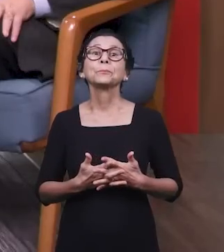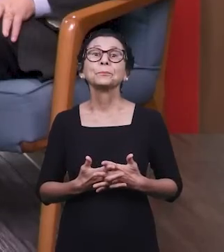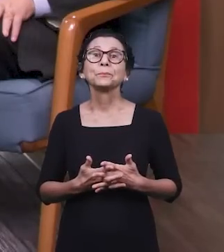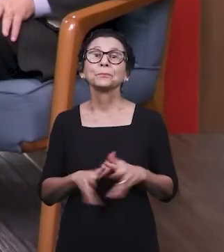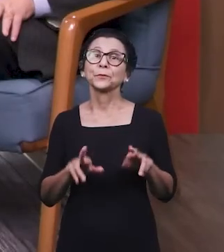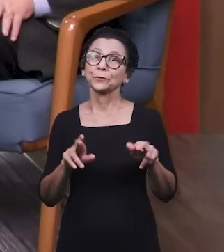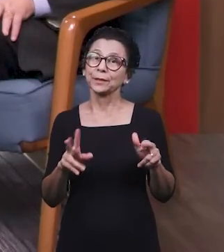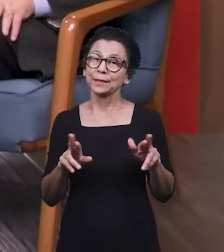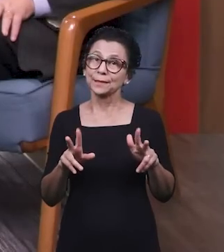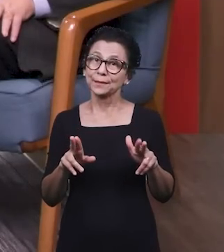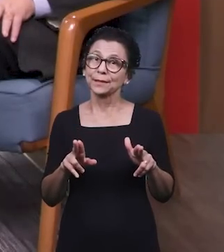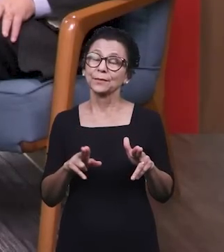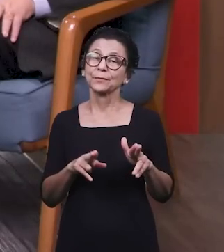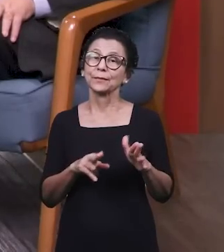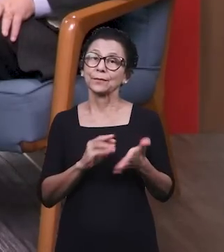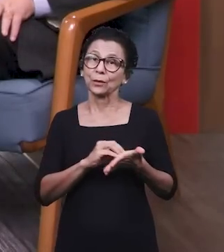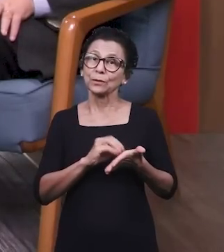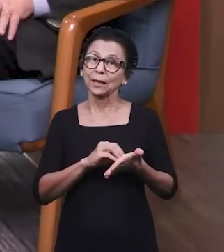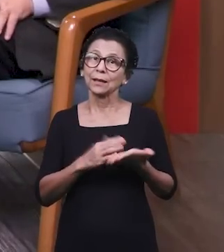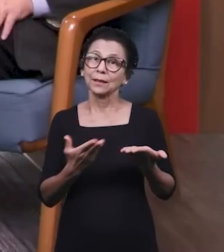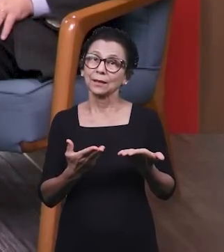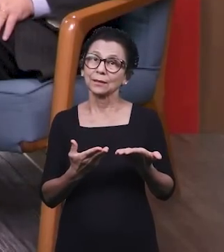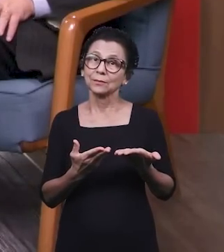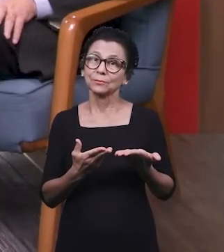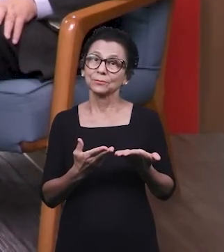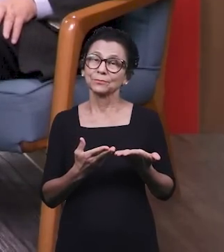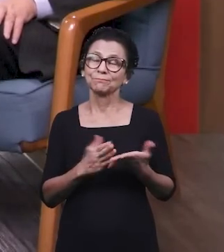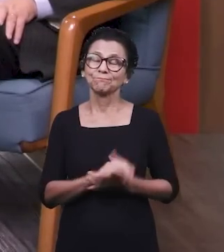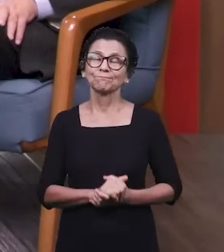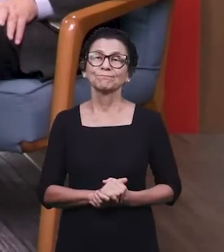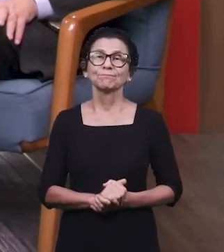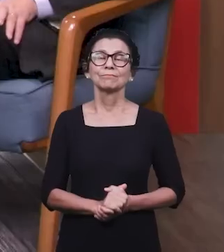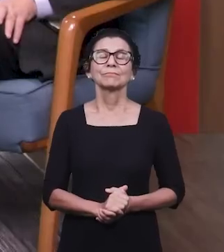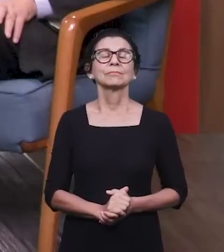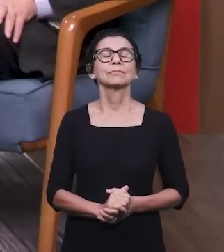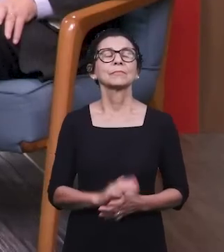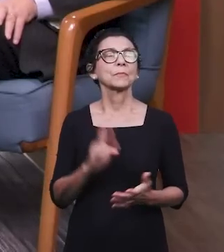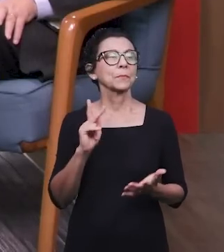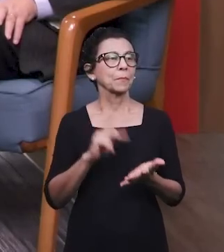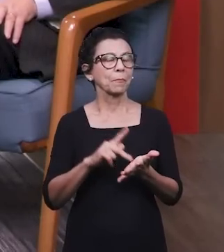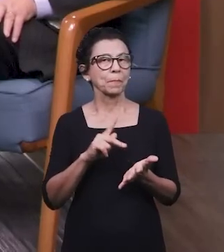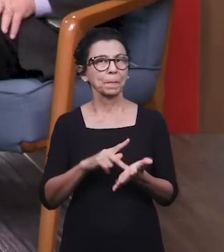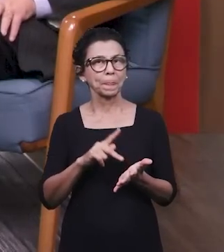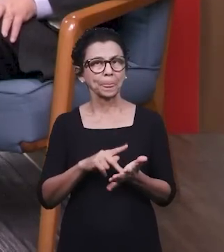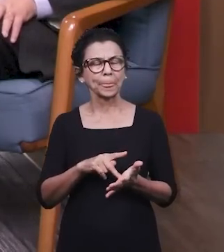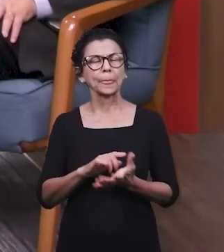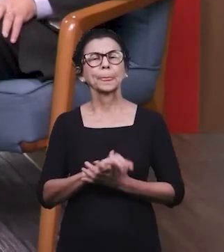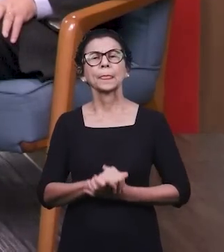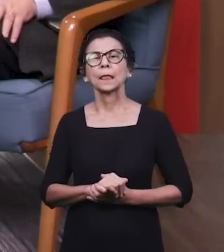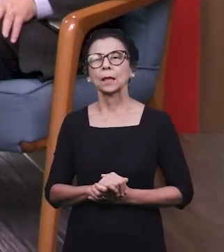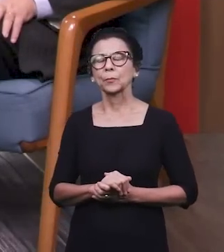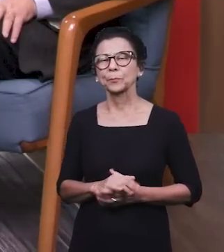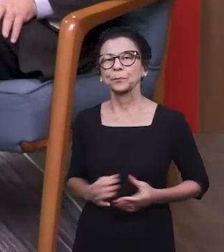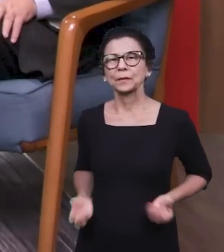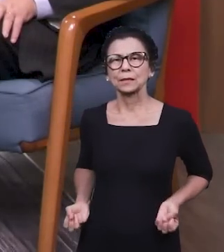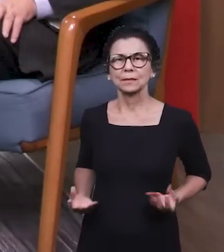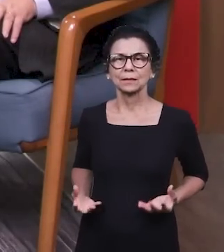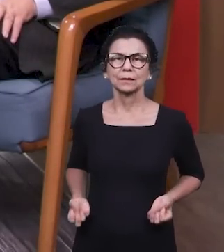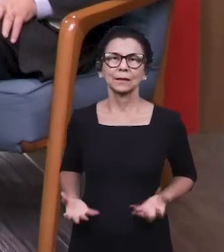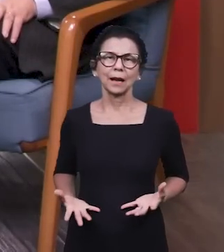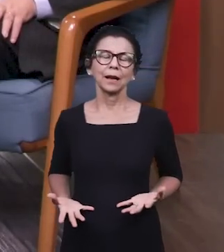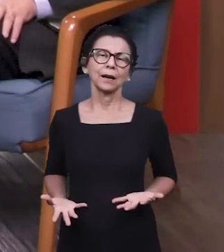Com certeza. E muitas vezes essa despesa, esse gasto, não